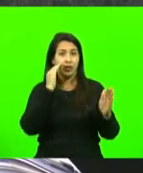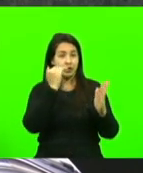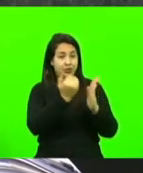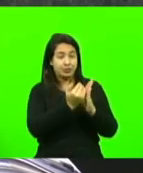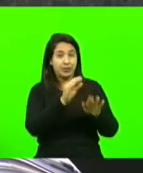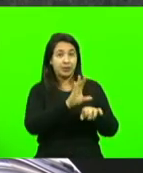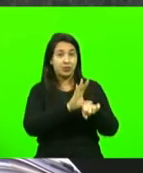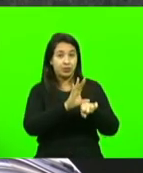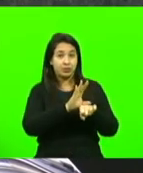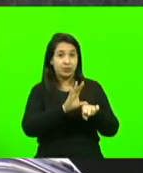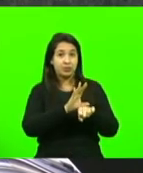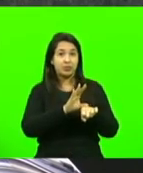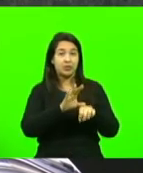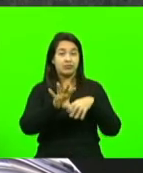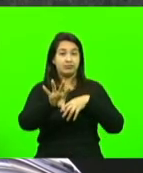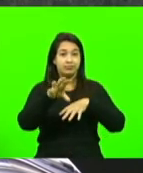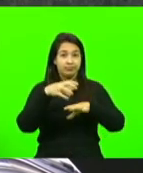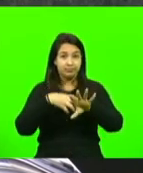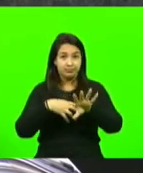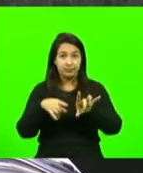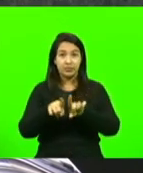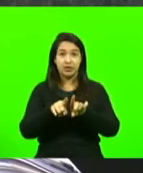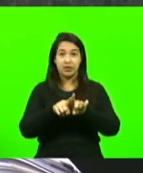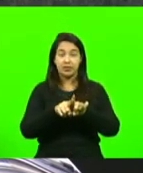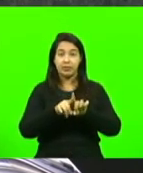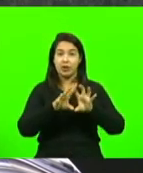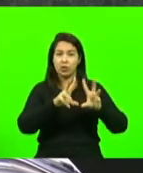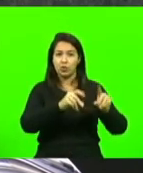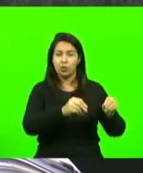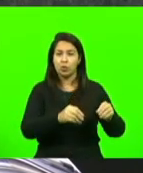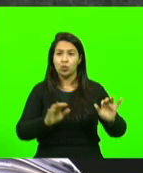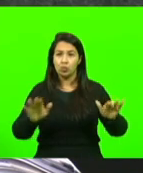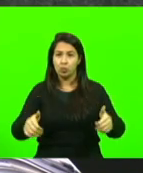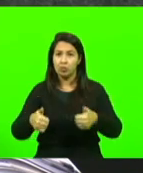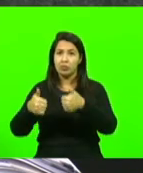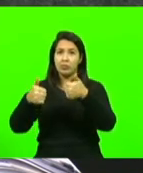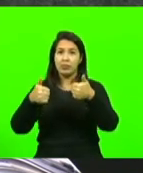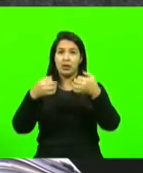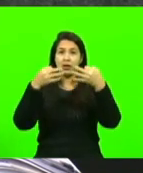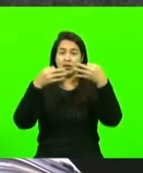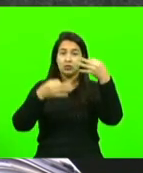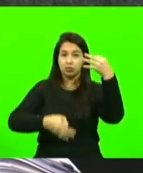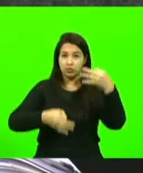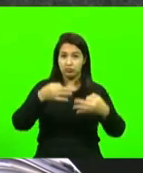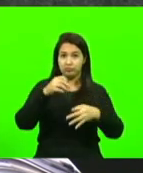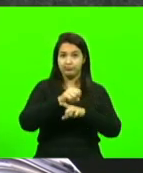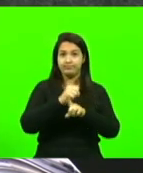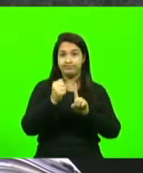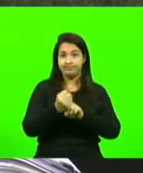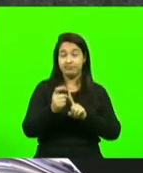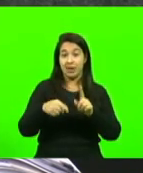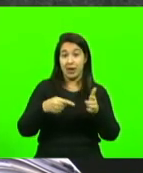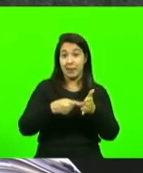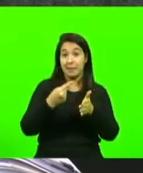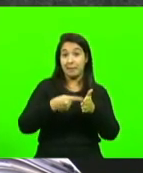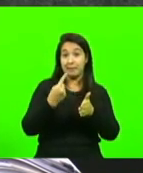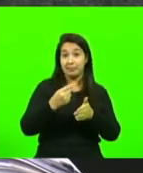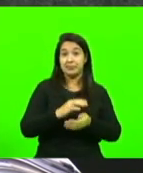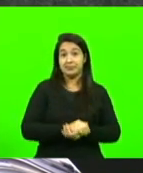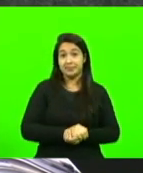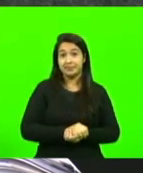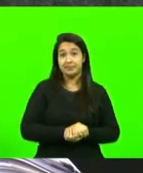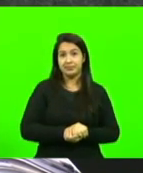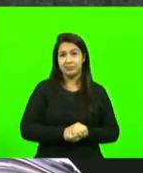solidariedade e o bem de todos com justiça social é um dos primeiros dispositivos e ele